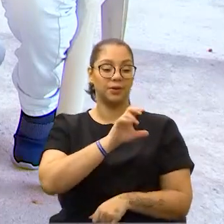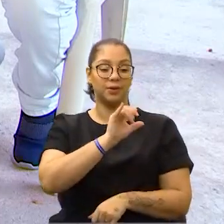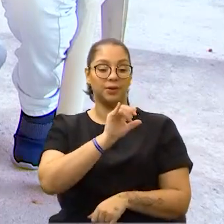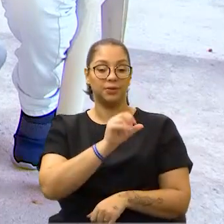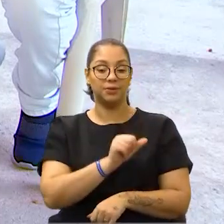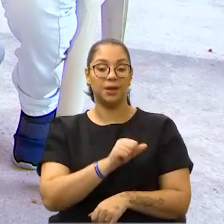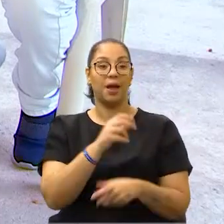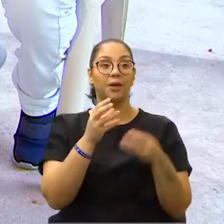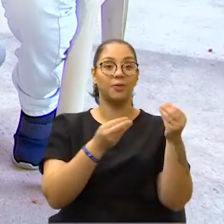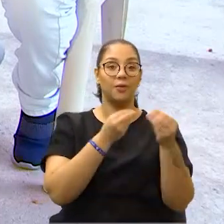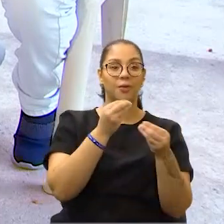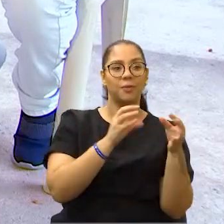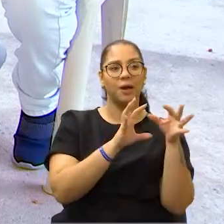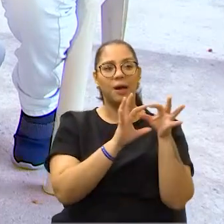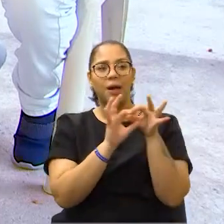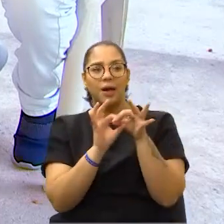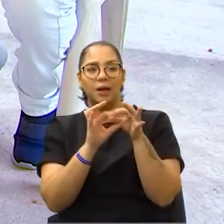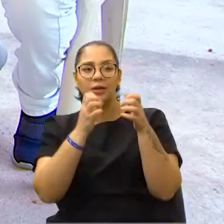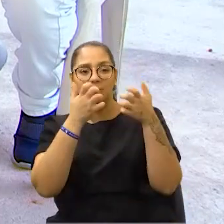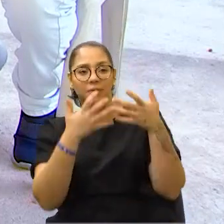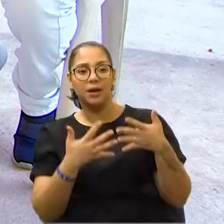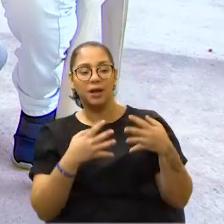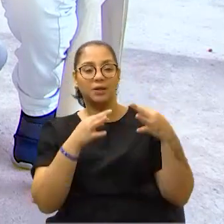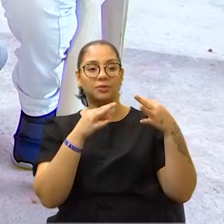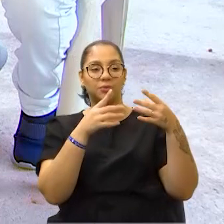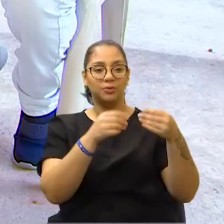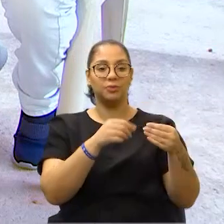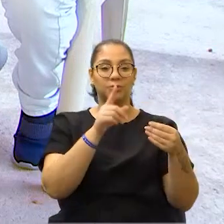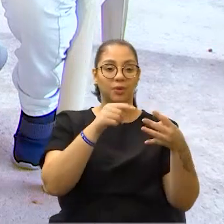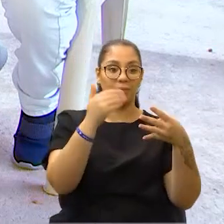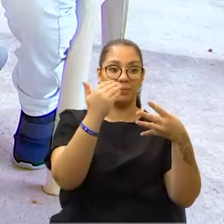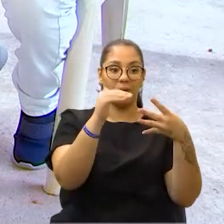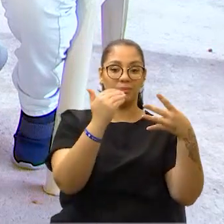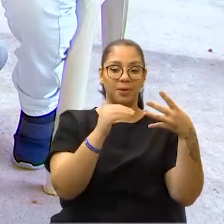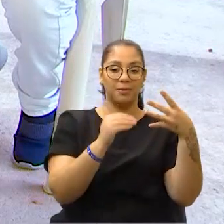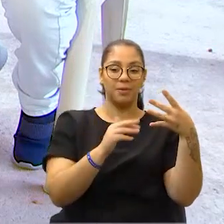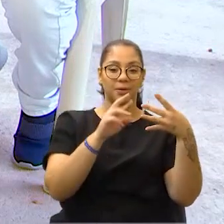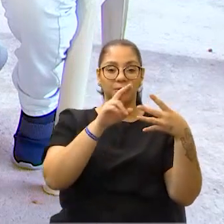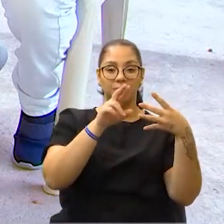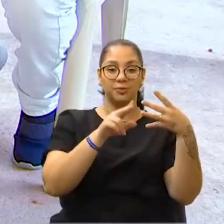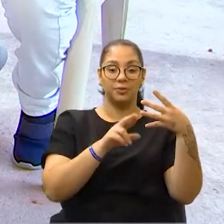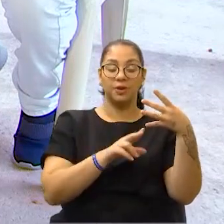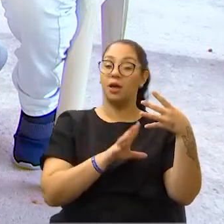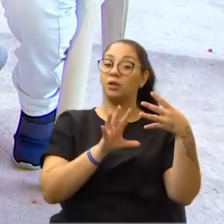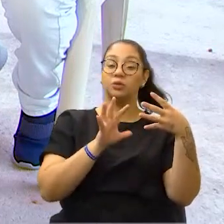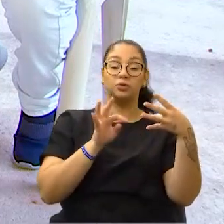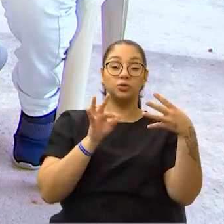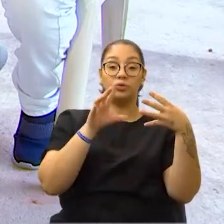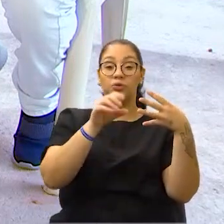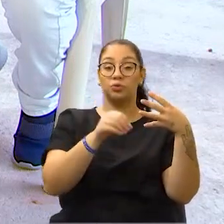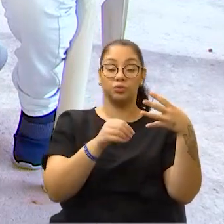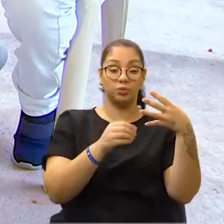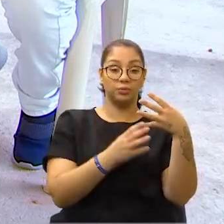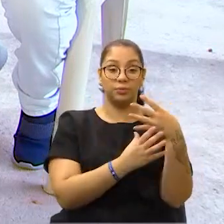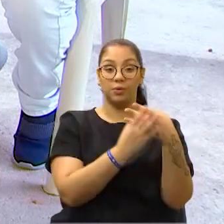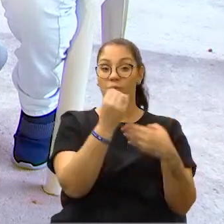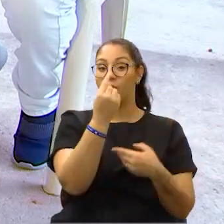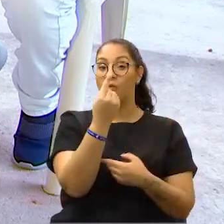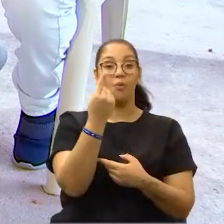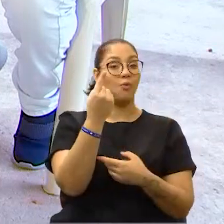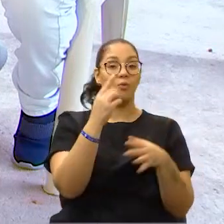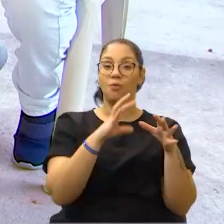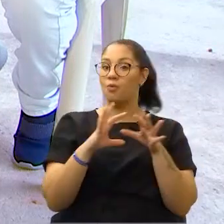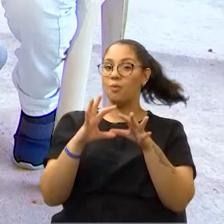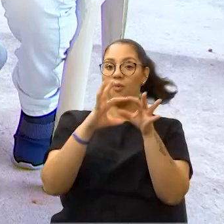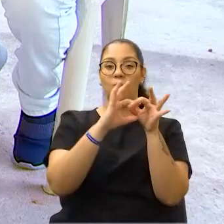A Lúcia ficou dizendo, ai, como é que vai encaixar para falar sobre tudo isso? Eles são diferentes. Não, gente, tudo